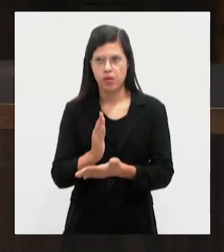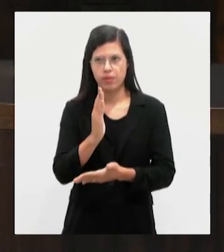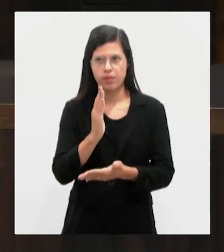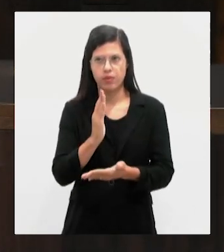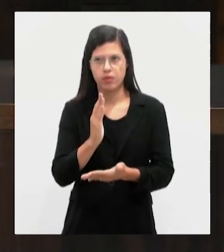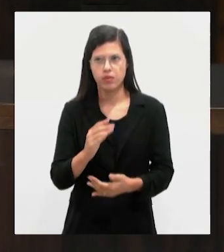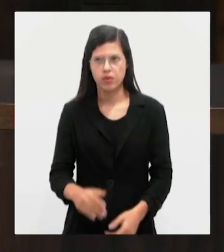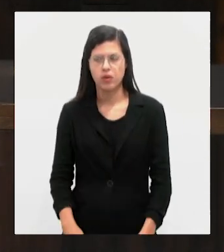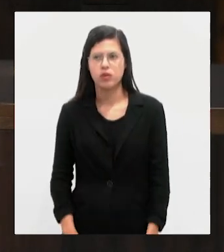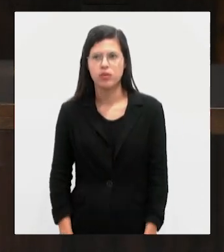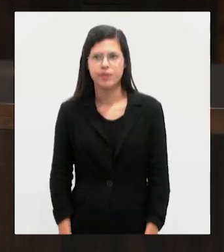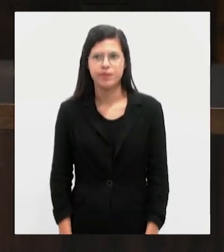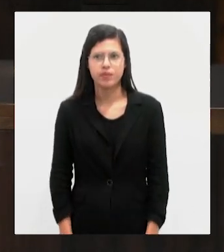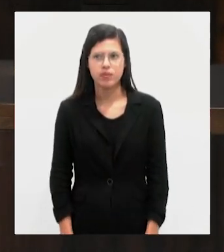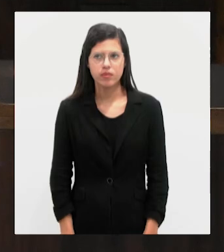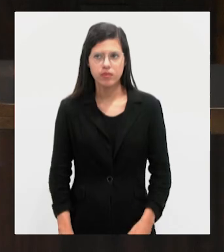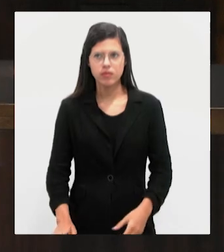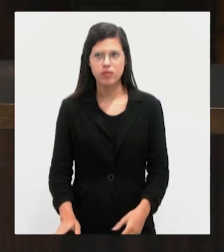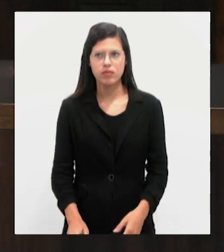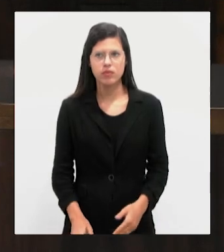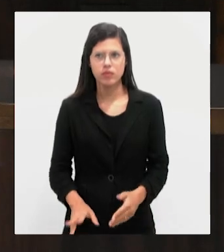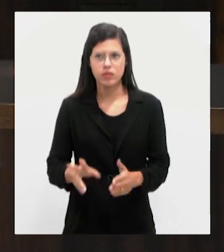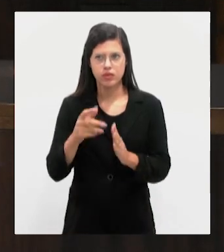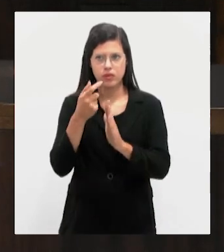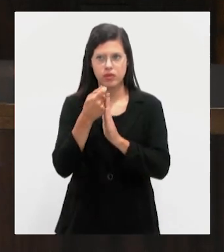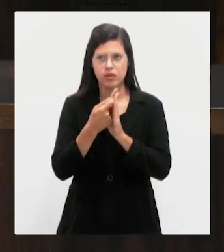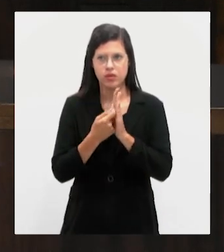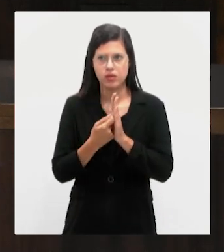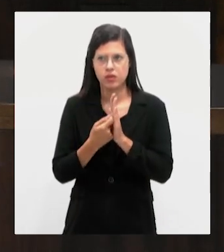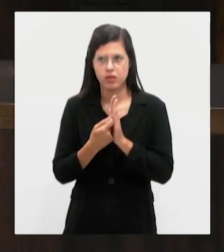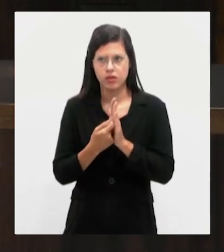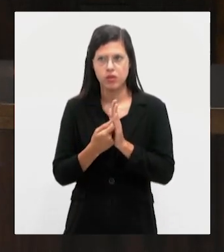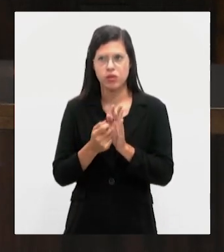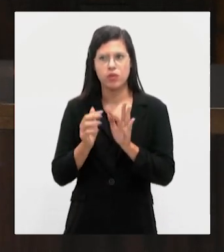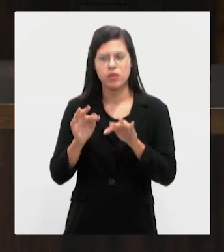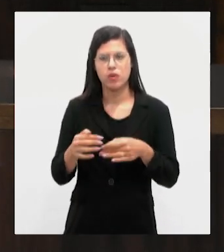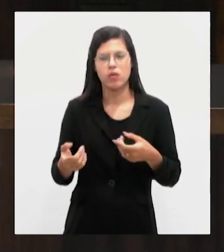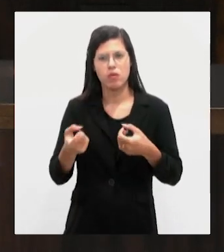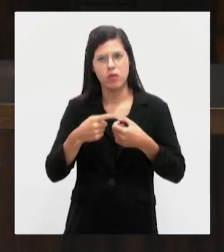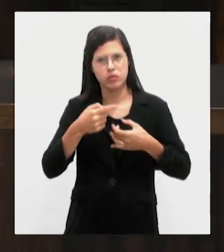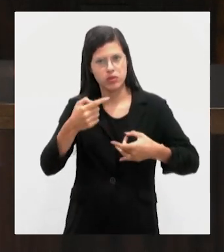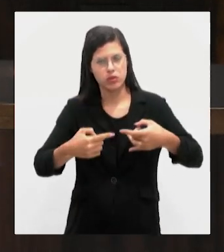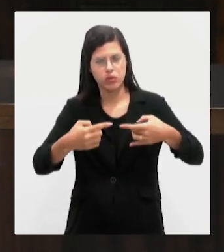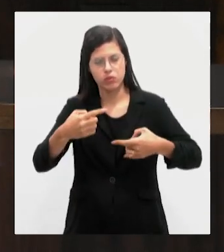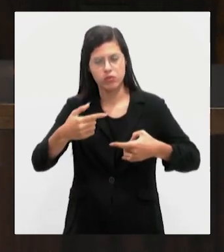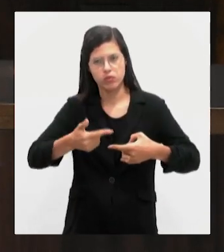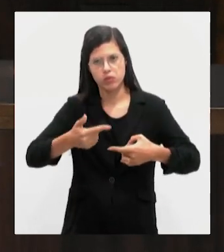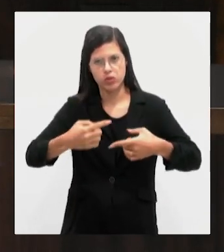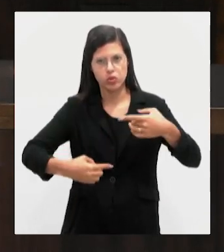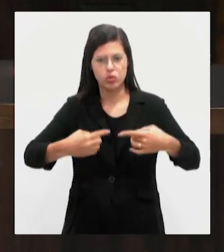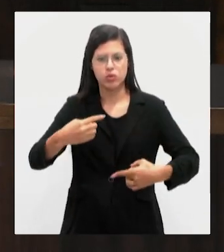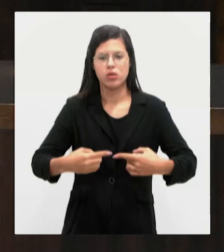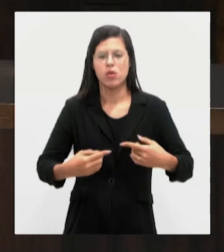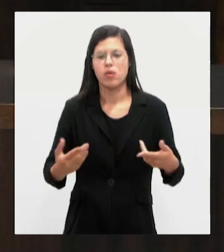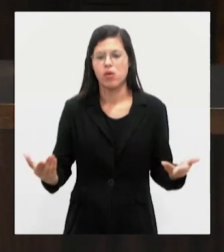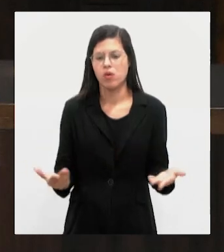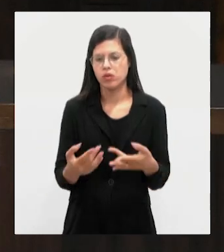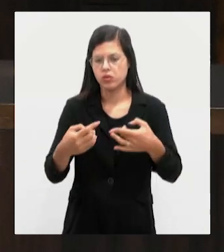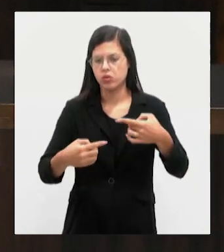estão. Aprovado. Vai a redação do vencido para a segunda discussão. Em discussão